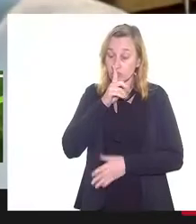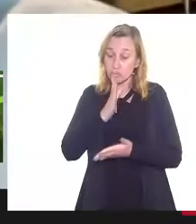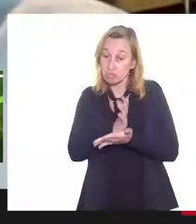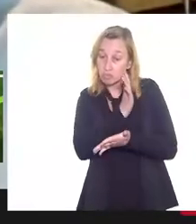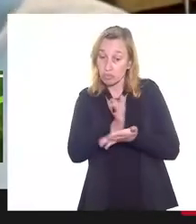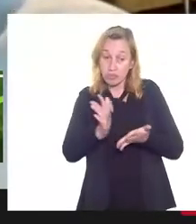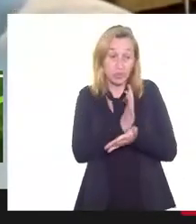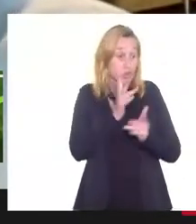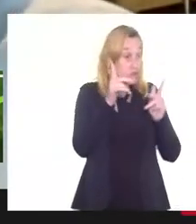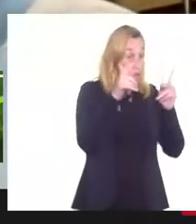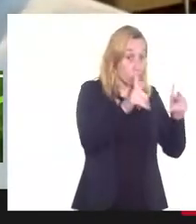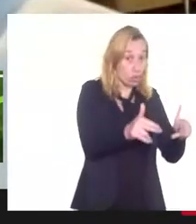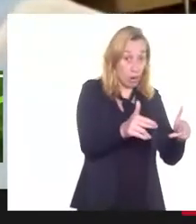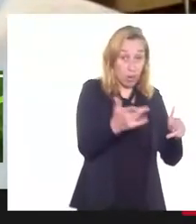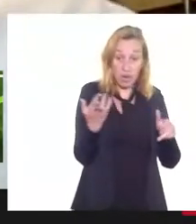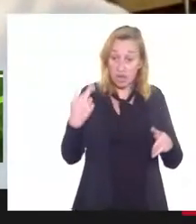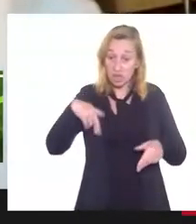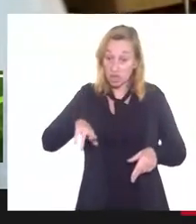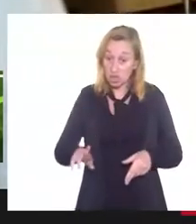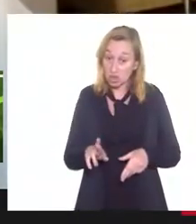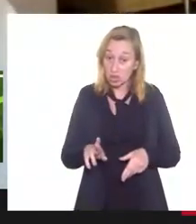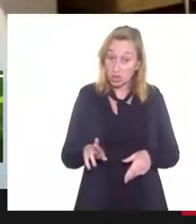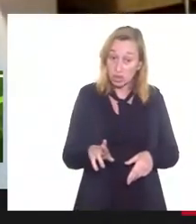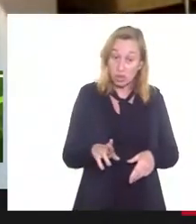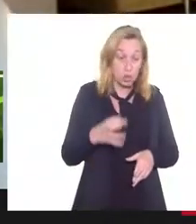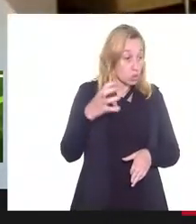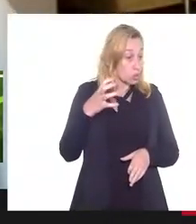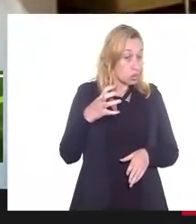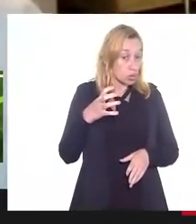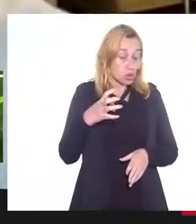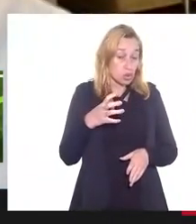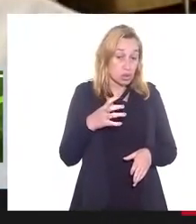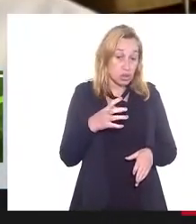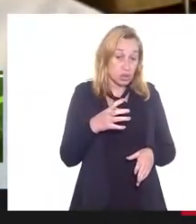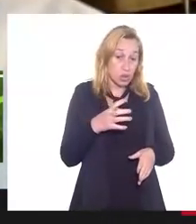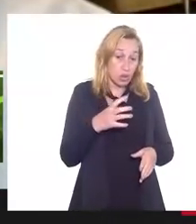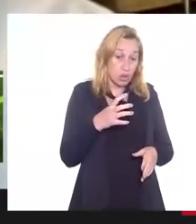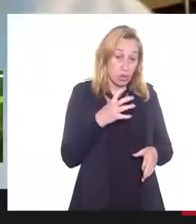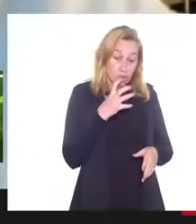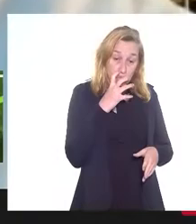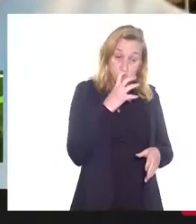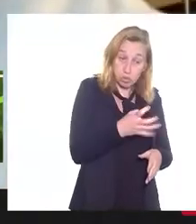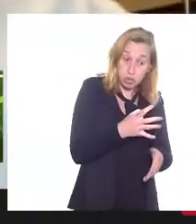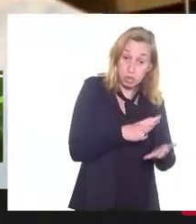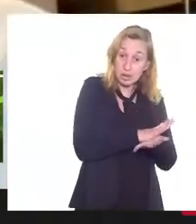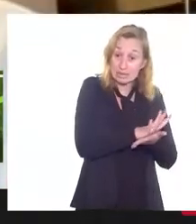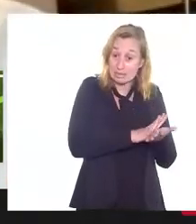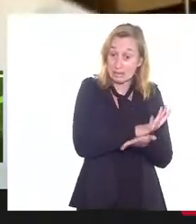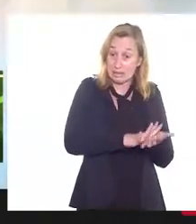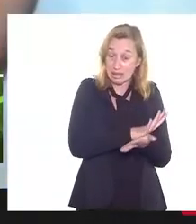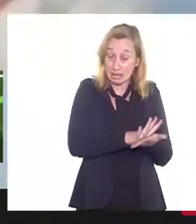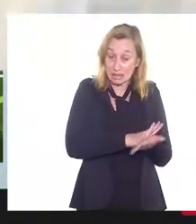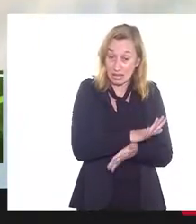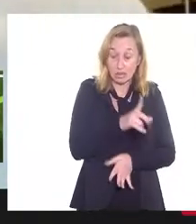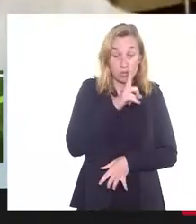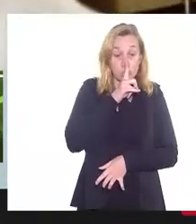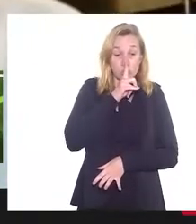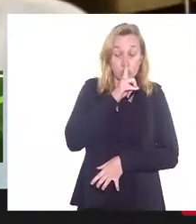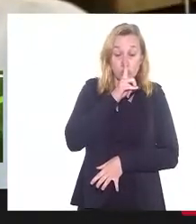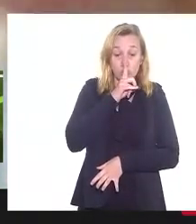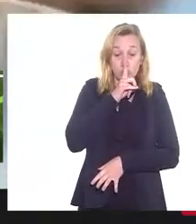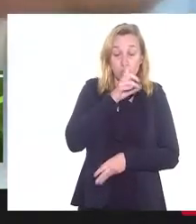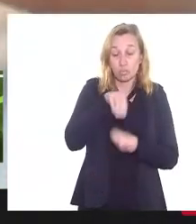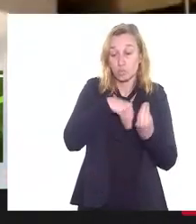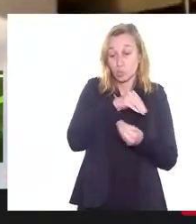da mesma religião, não condena o absurdo cometido por uma seita dessa, vira tudo farinha do